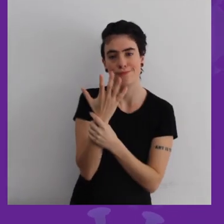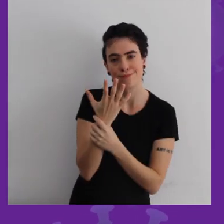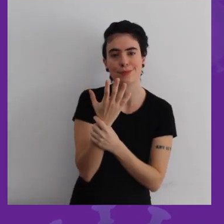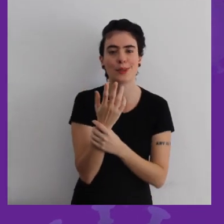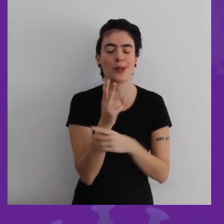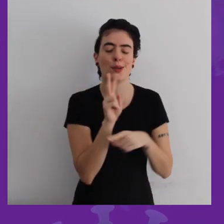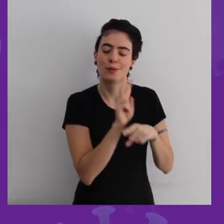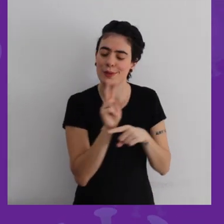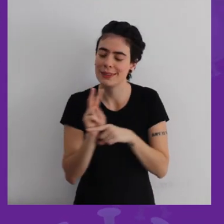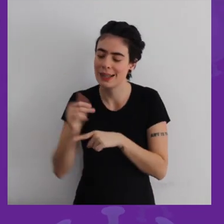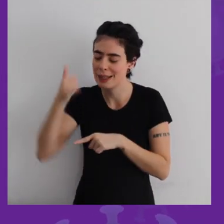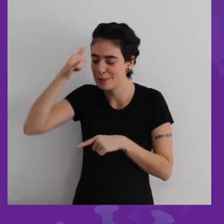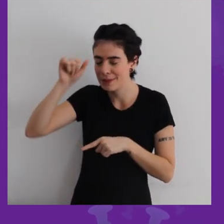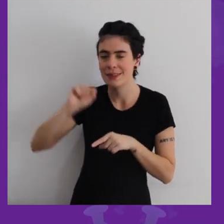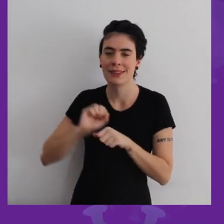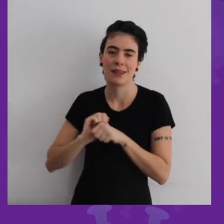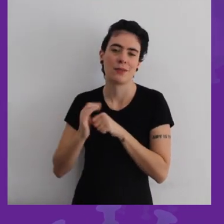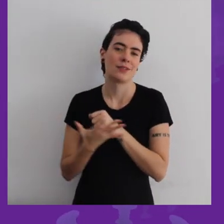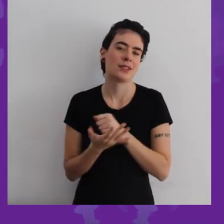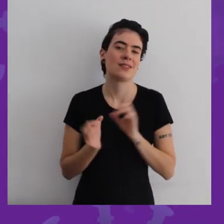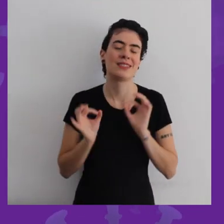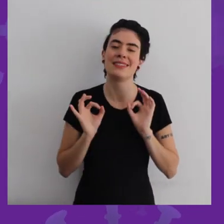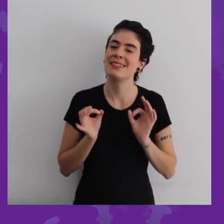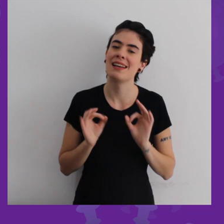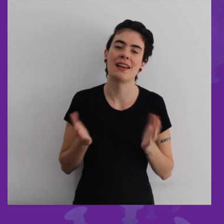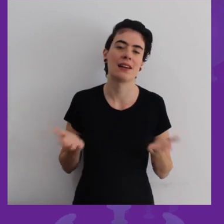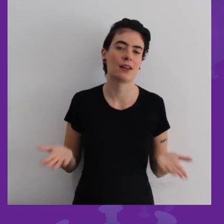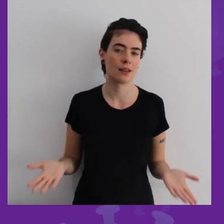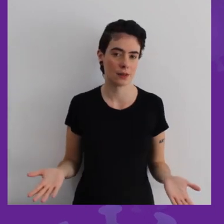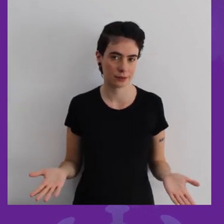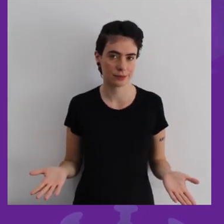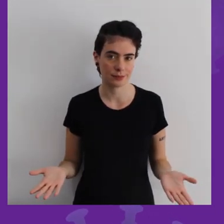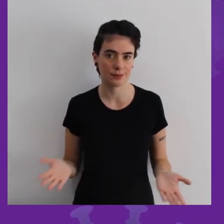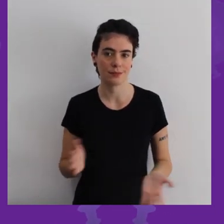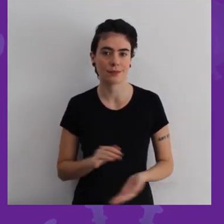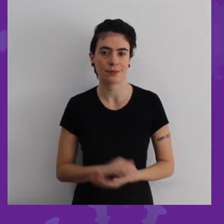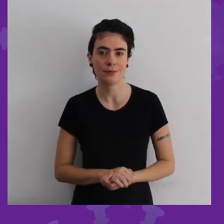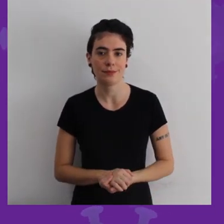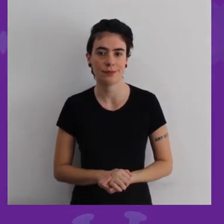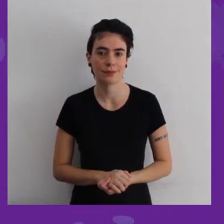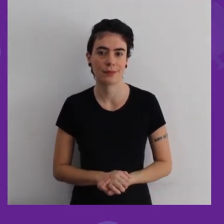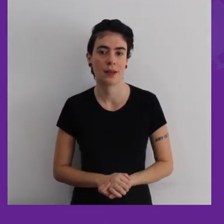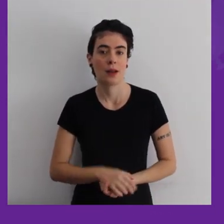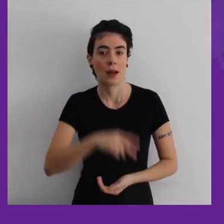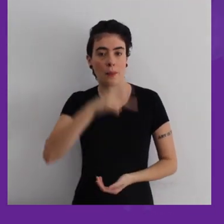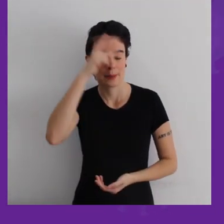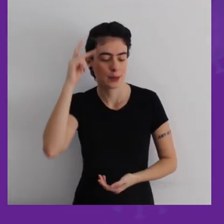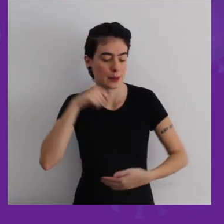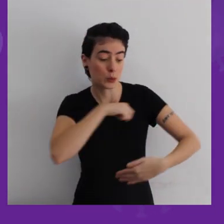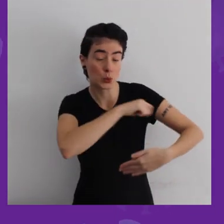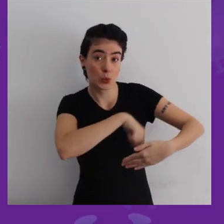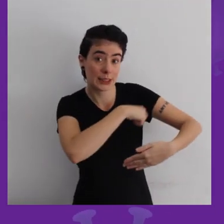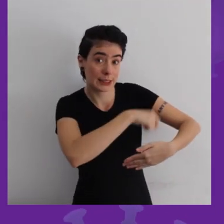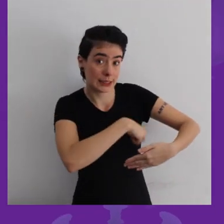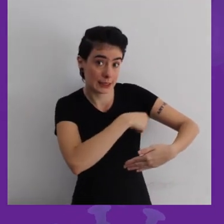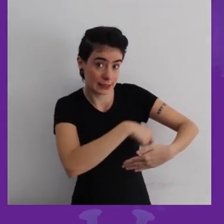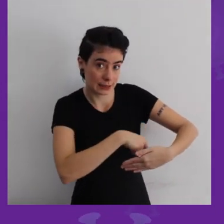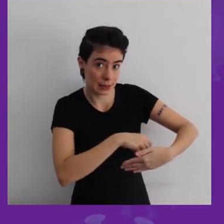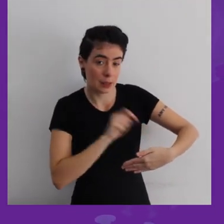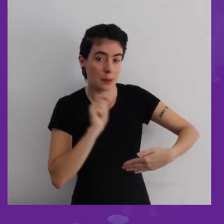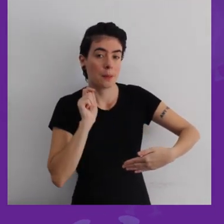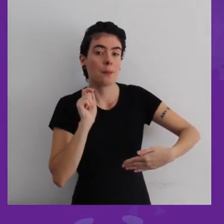protetivas de transmissão de doença respiratória é o trabalhador dessas produção de alimentos